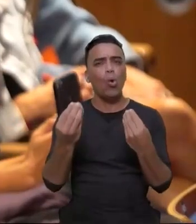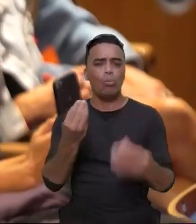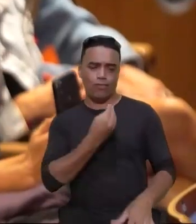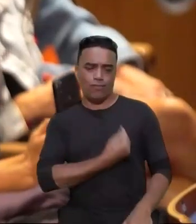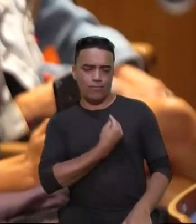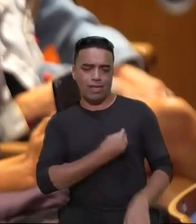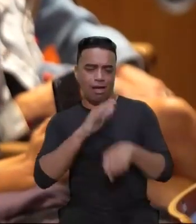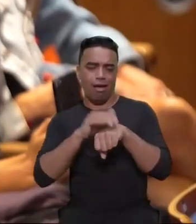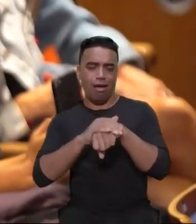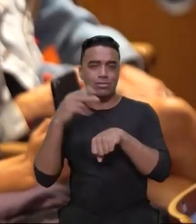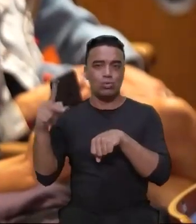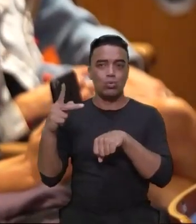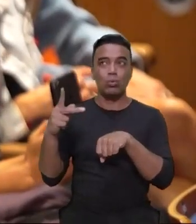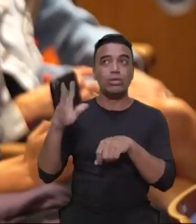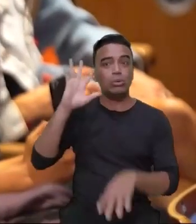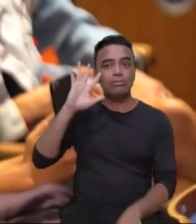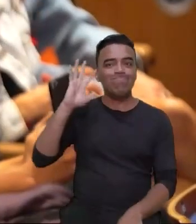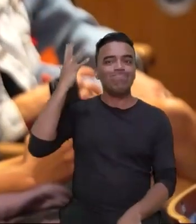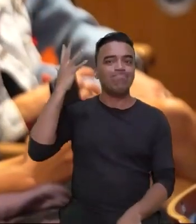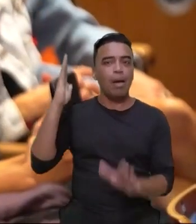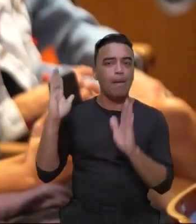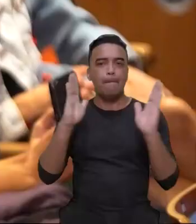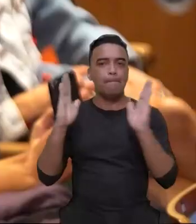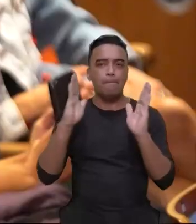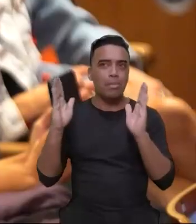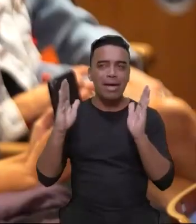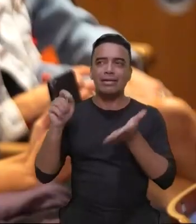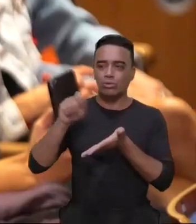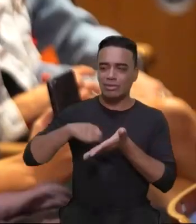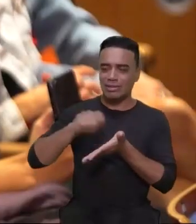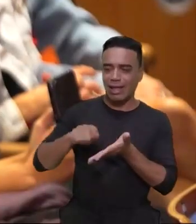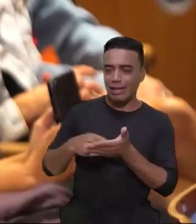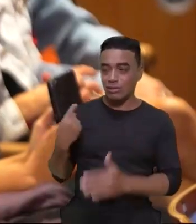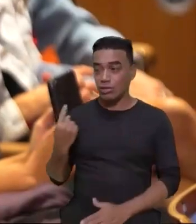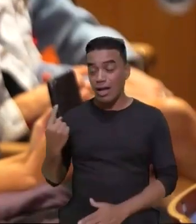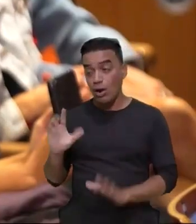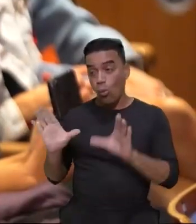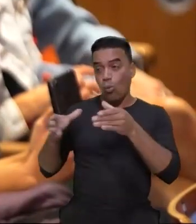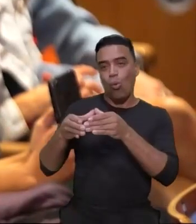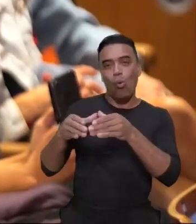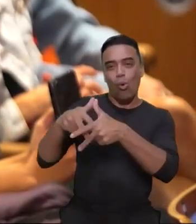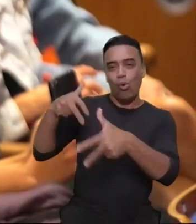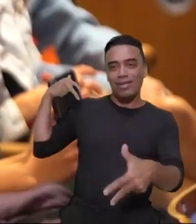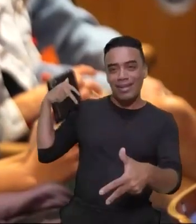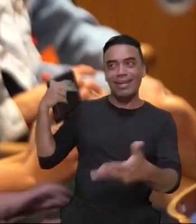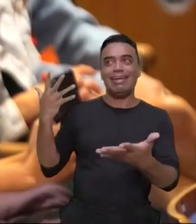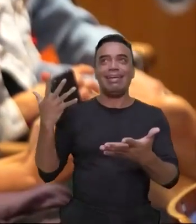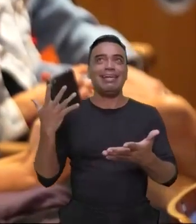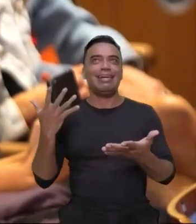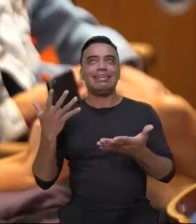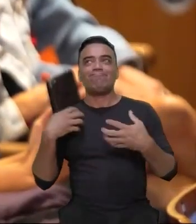sua vida depois que, de repente, em um momento de escrita, solitário ou não, com as agruras